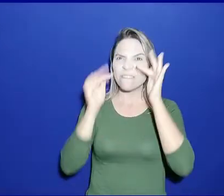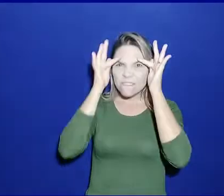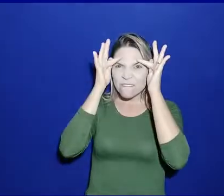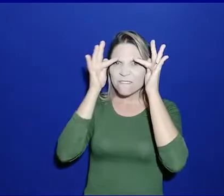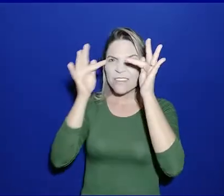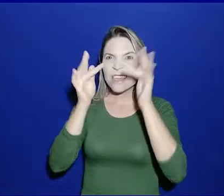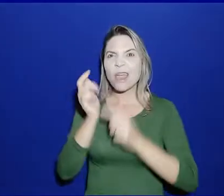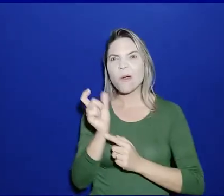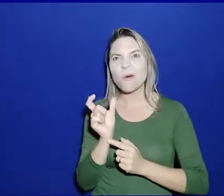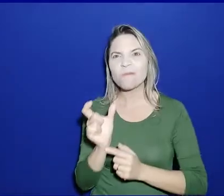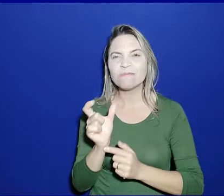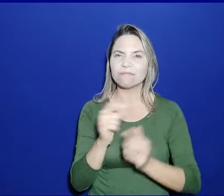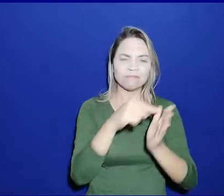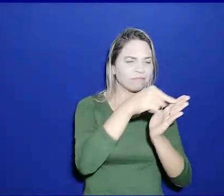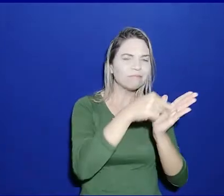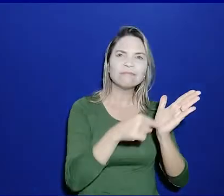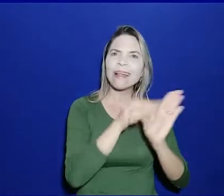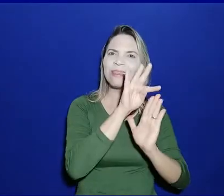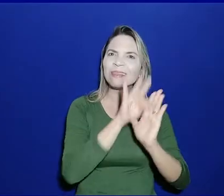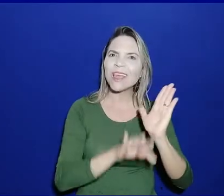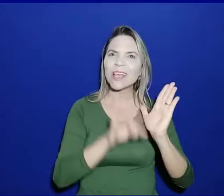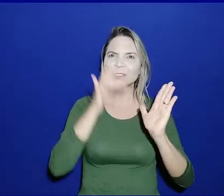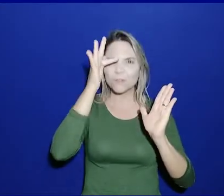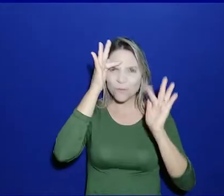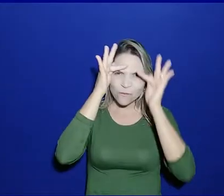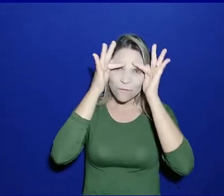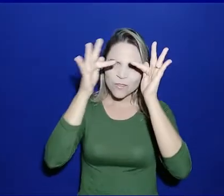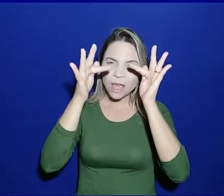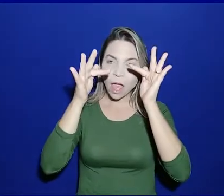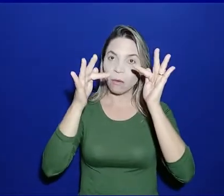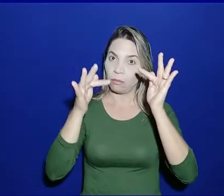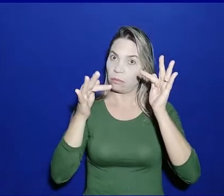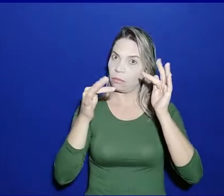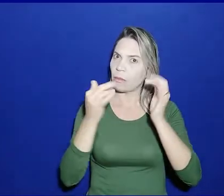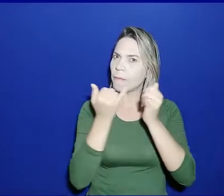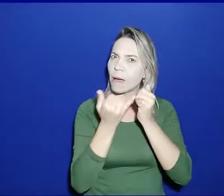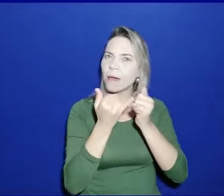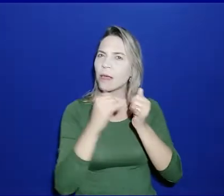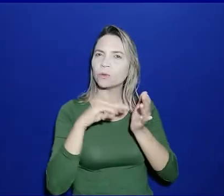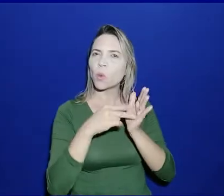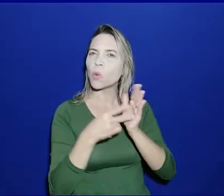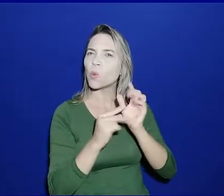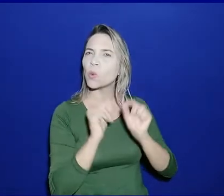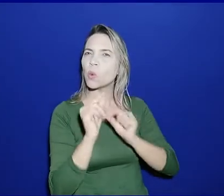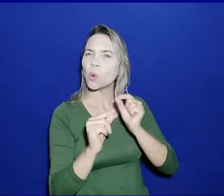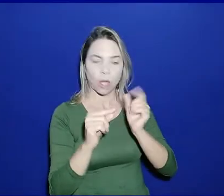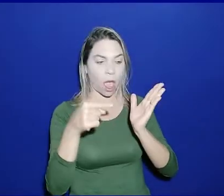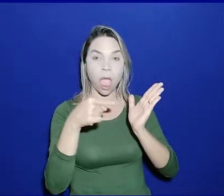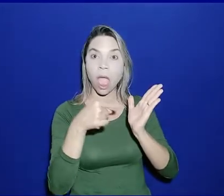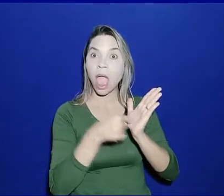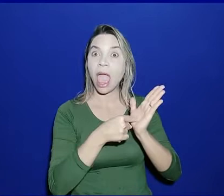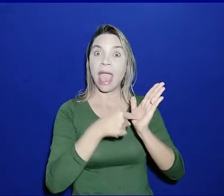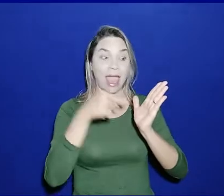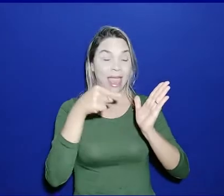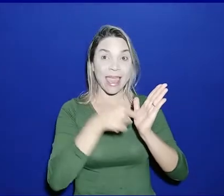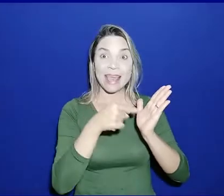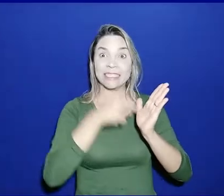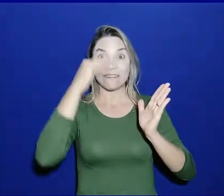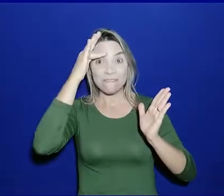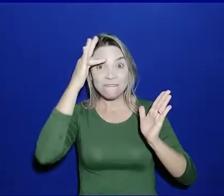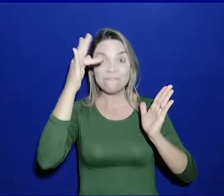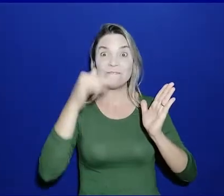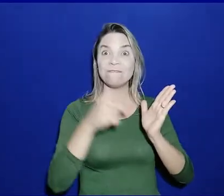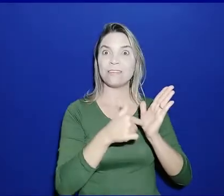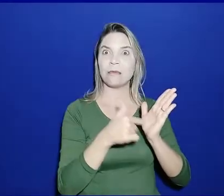verdadeiras. Dê grande atenção, porque se existe algo que ninguém pode, ninguém deve questionar,